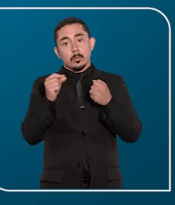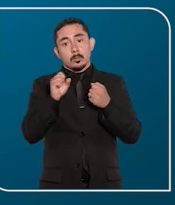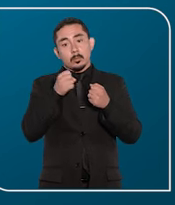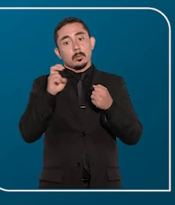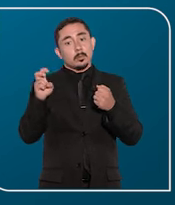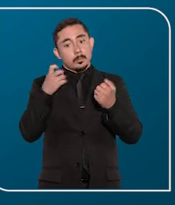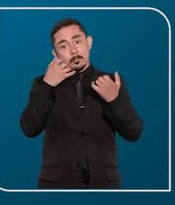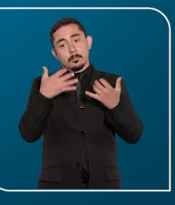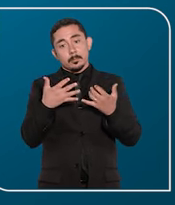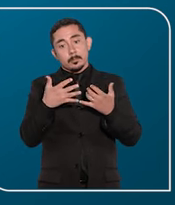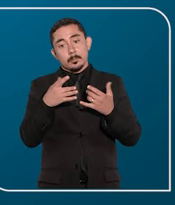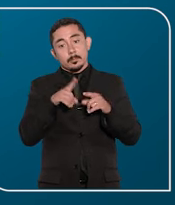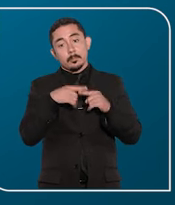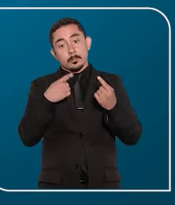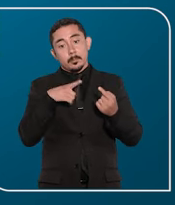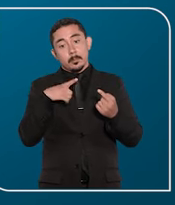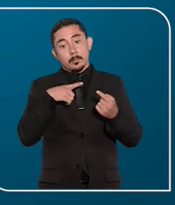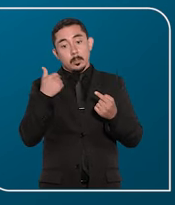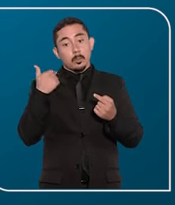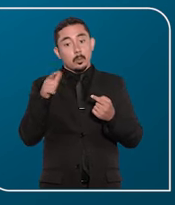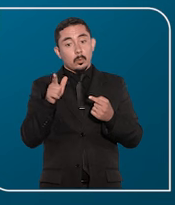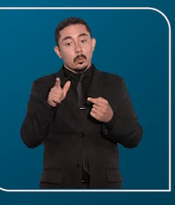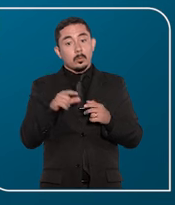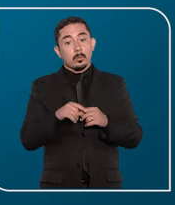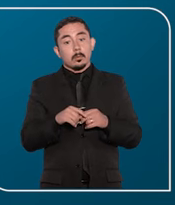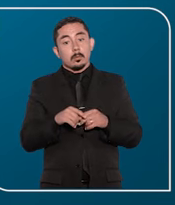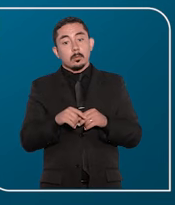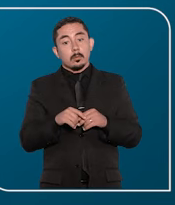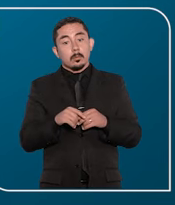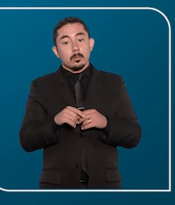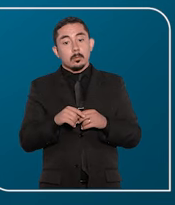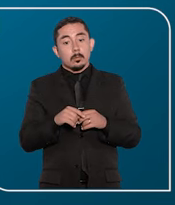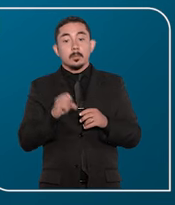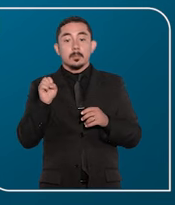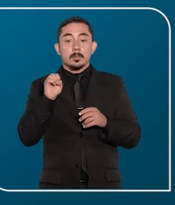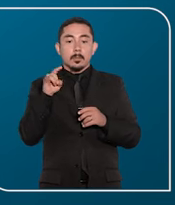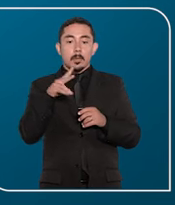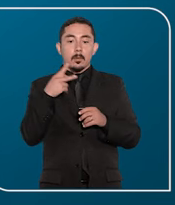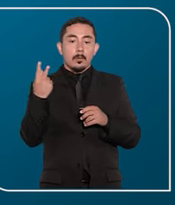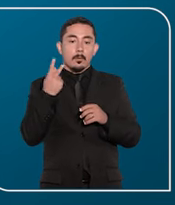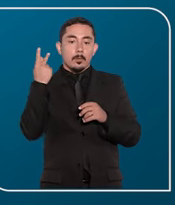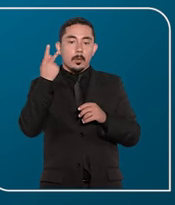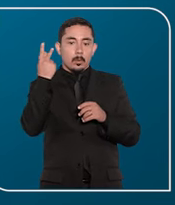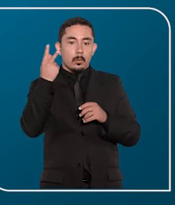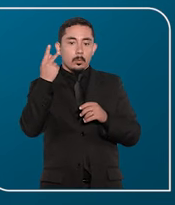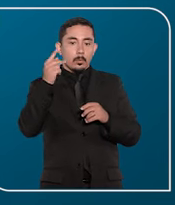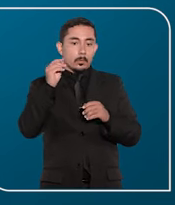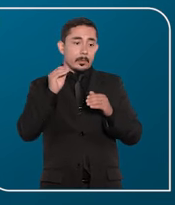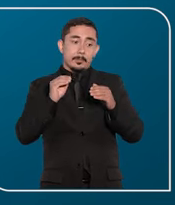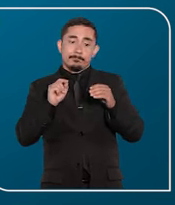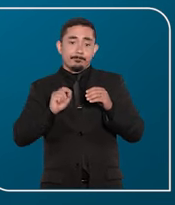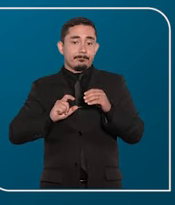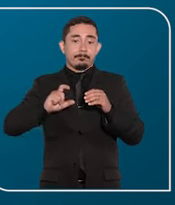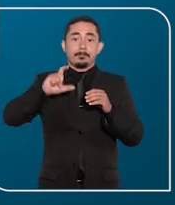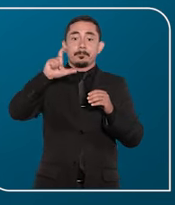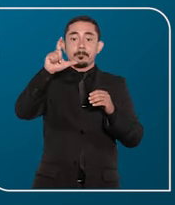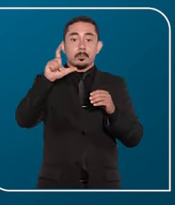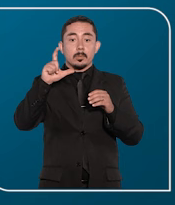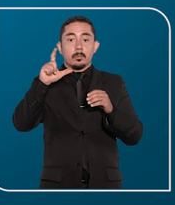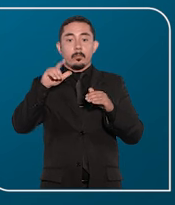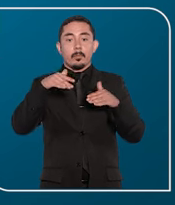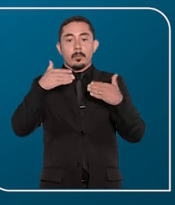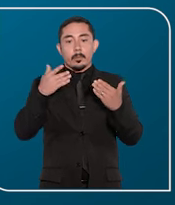Só que aí nós temos o outro lado. Quando o valor da condenação, né, é muito grande. E aí nós tivemos o